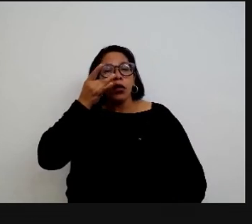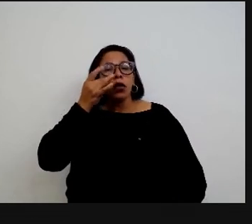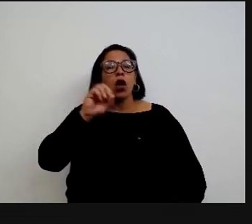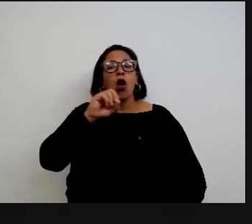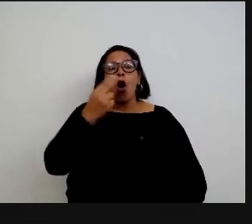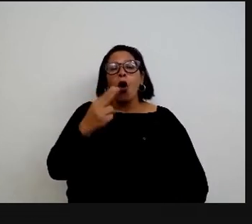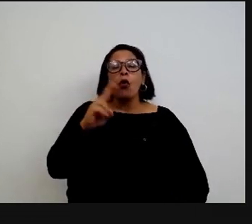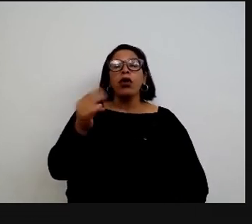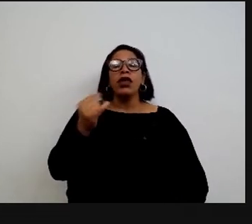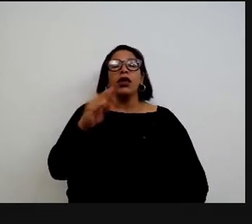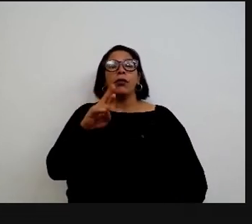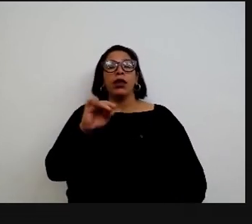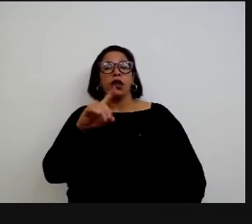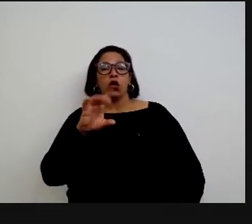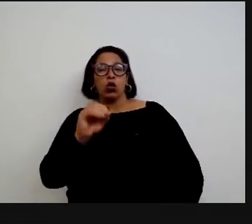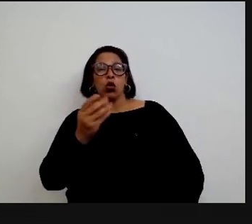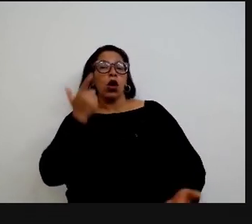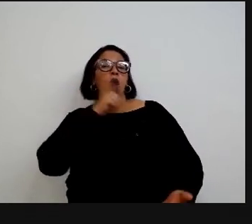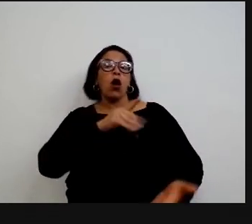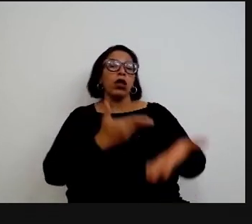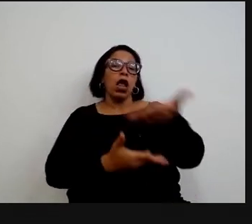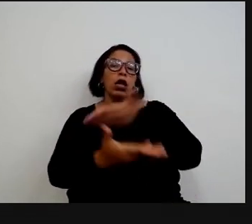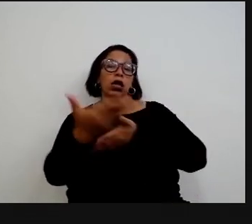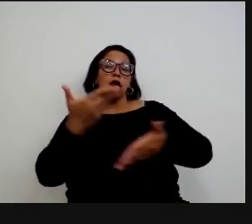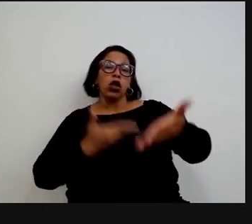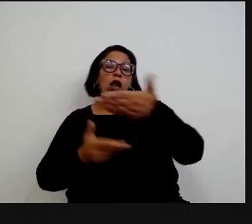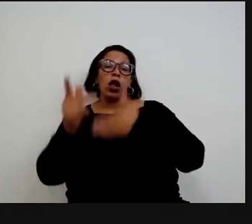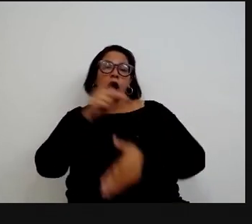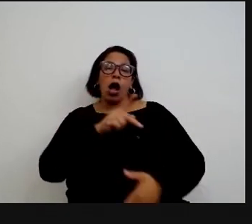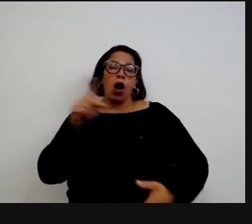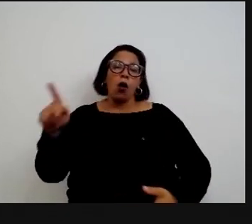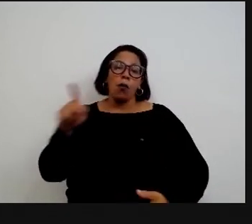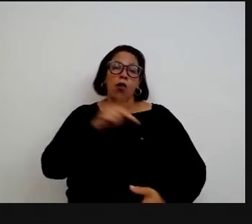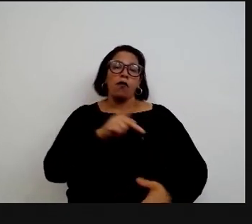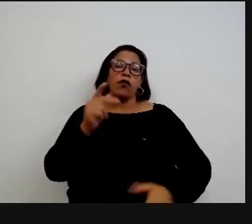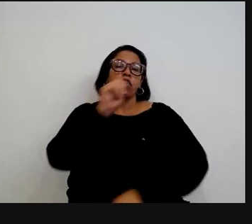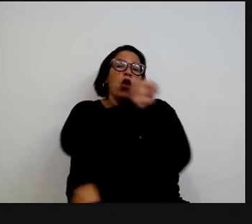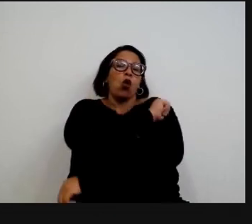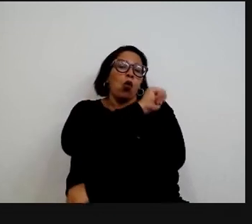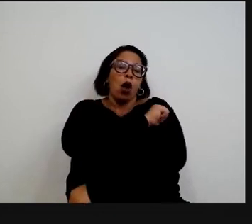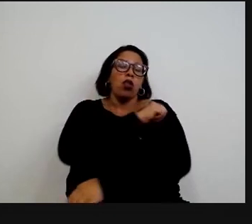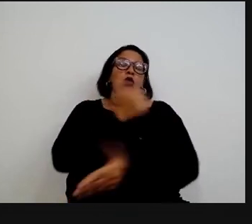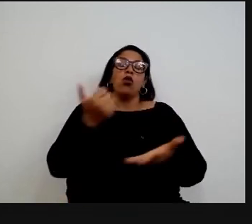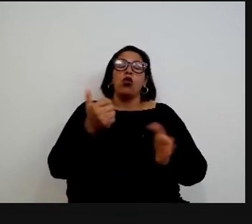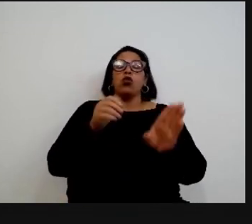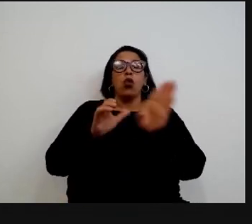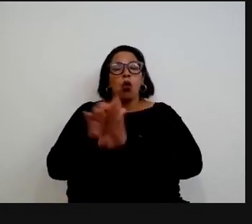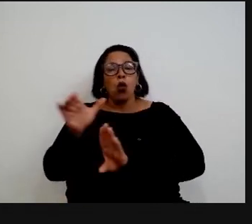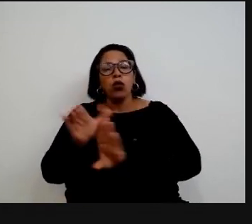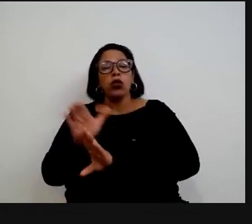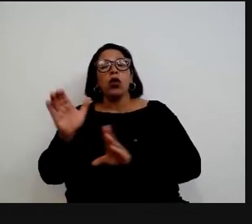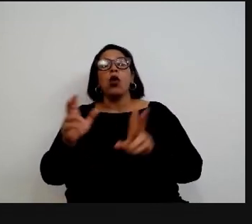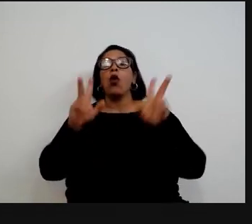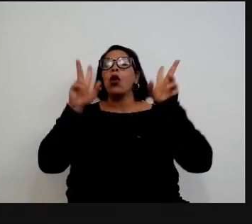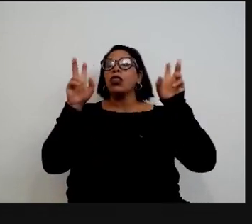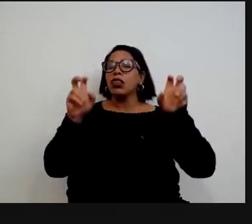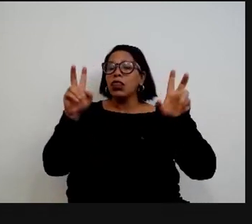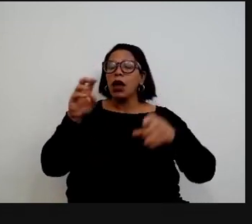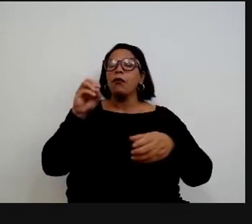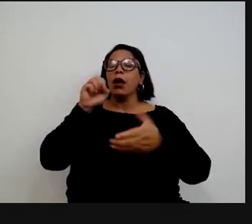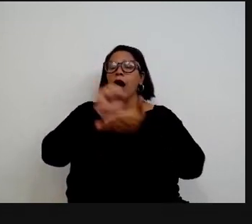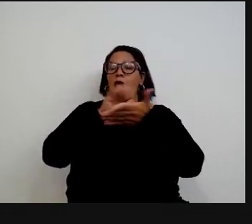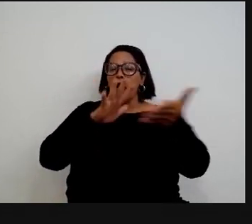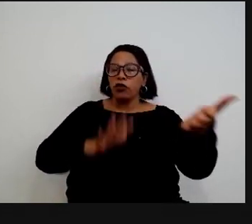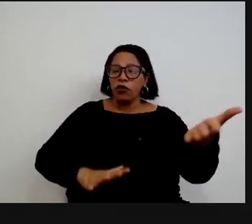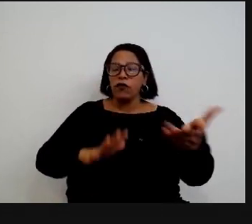híbrido depois e consiga dialogar com os professores, com os facilitadores, né, questões que foram colocadas